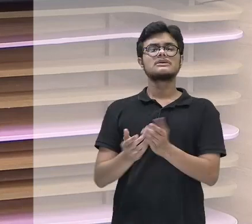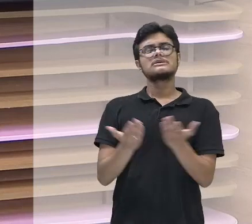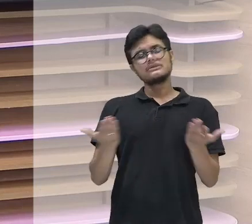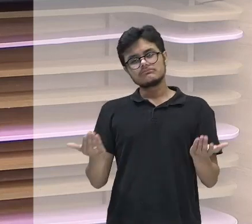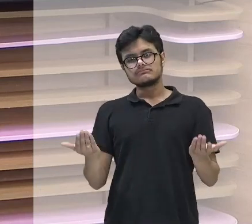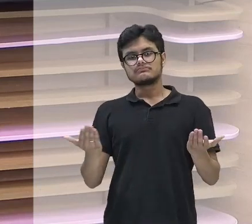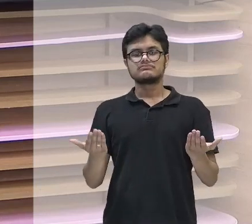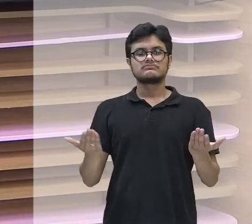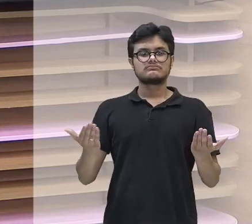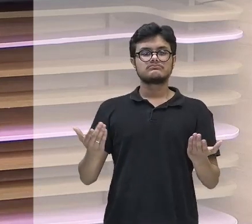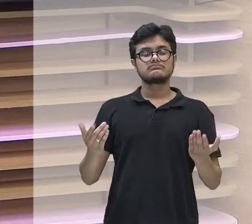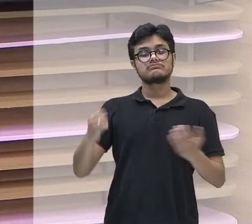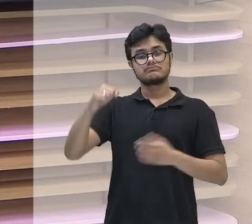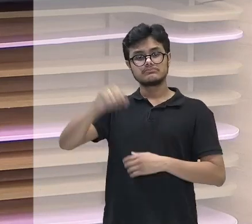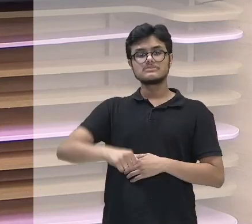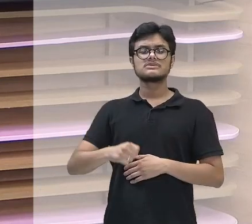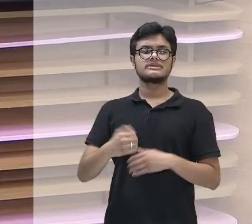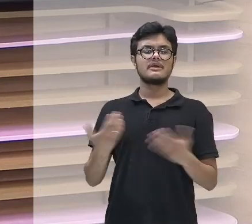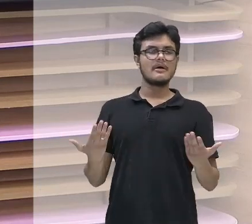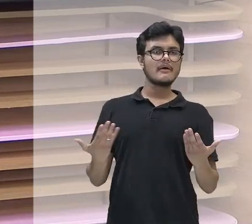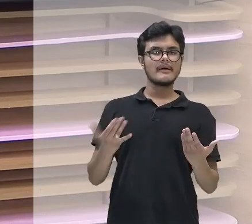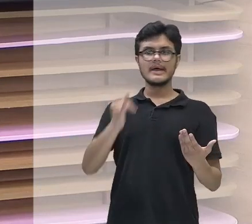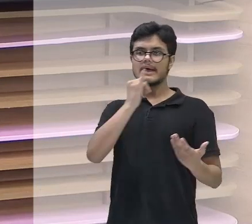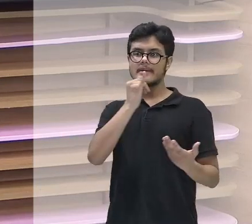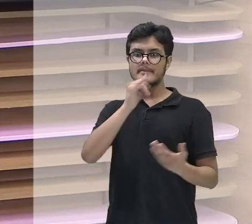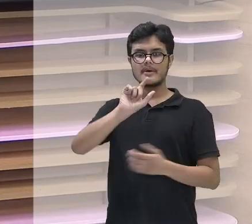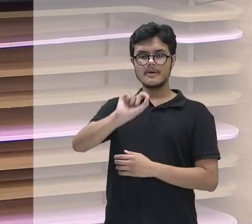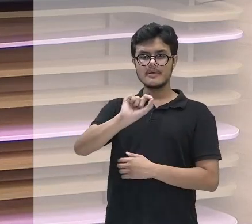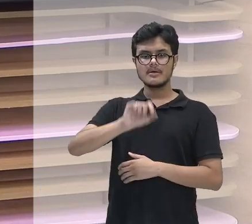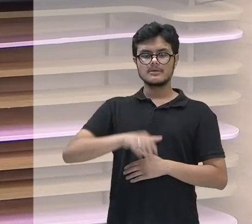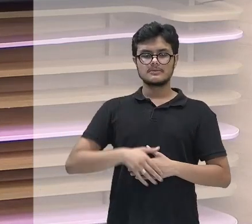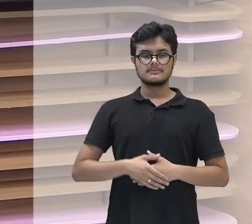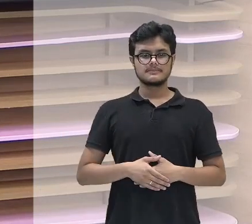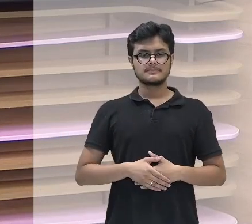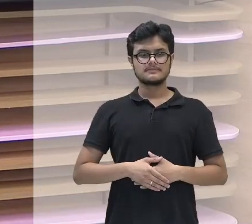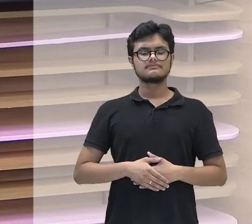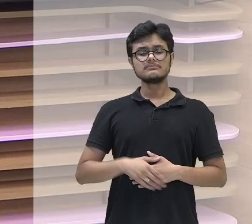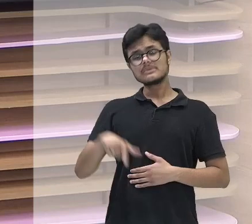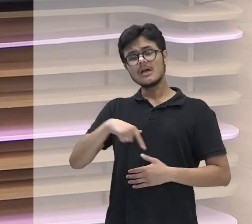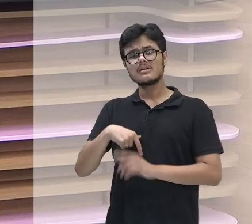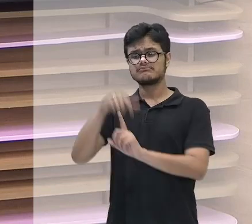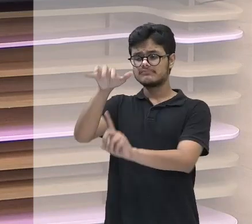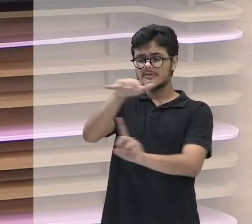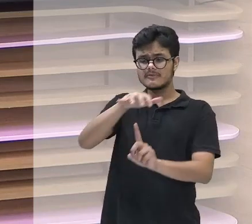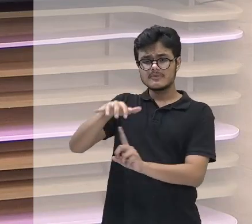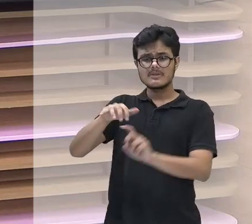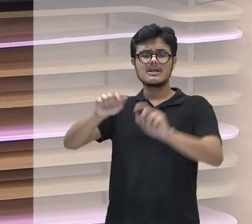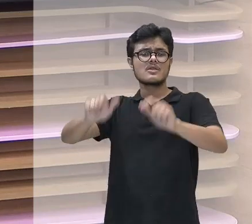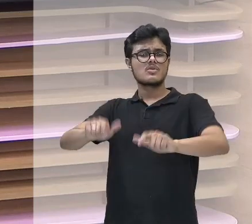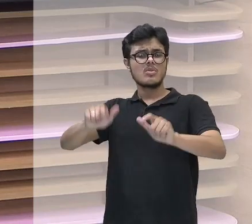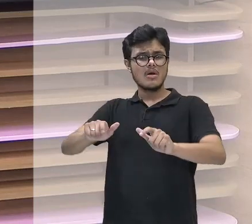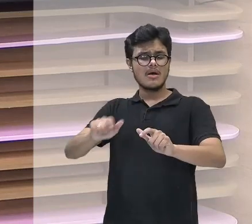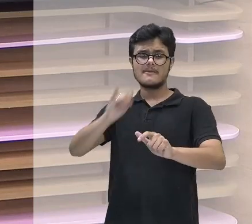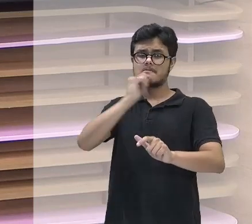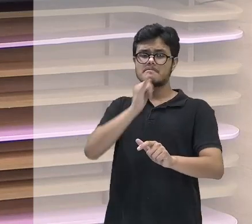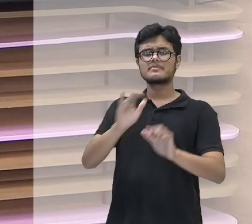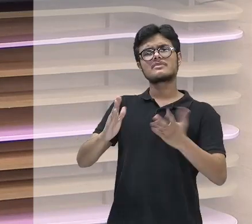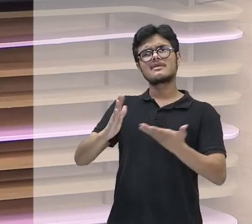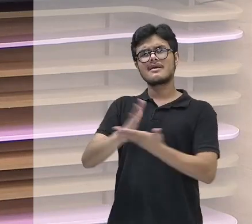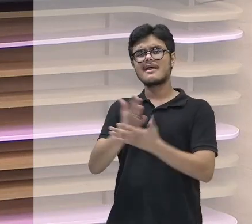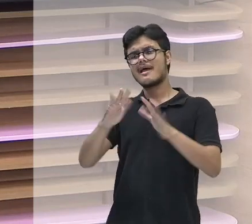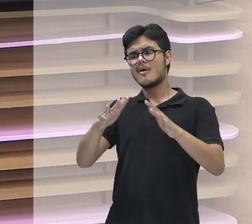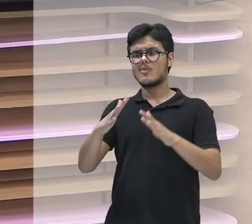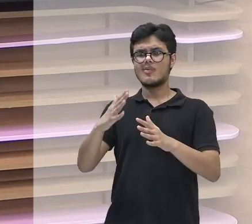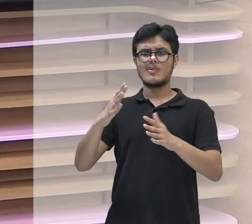forma acaba comprometendo né a a acaba influenciando na devastação das paisagens